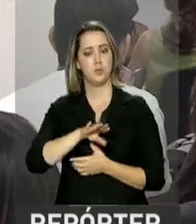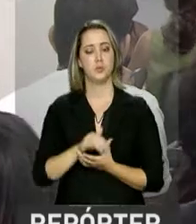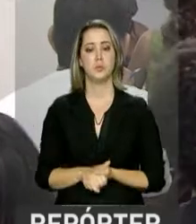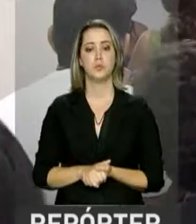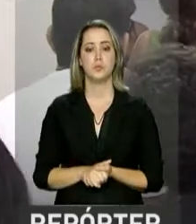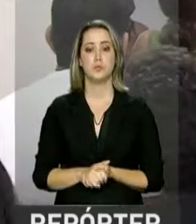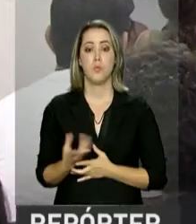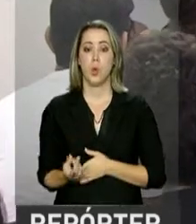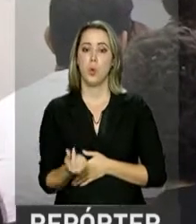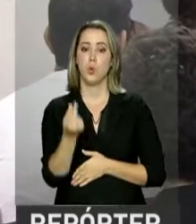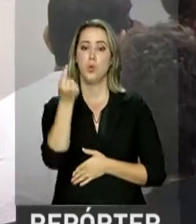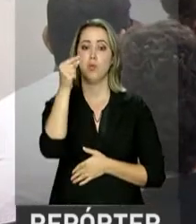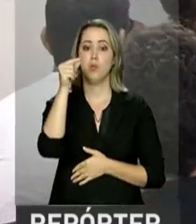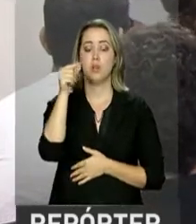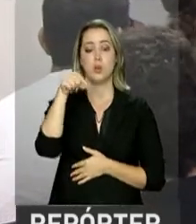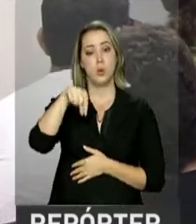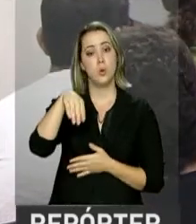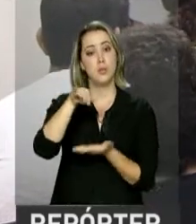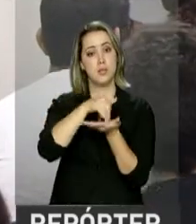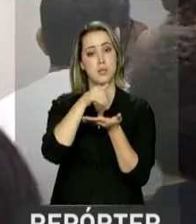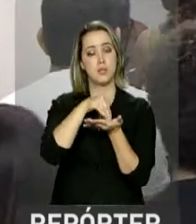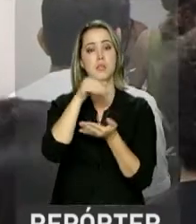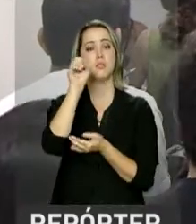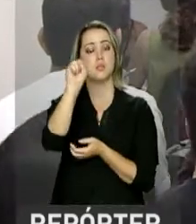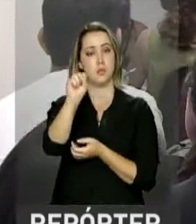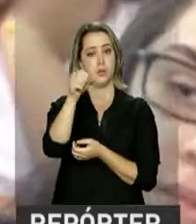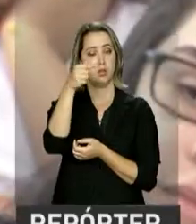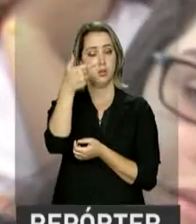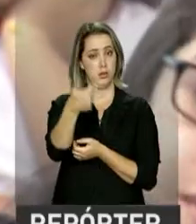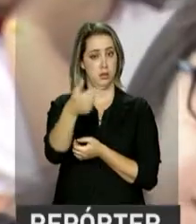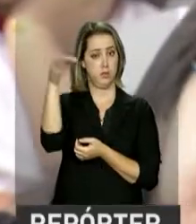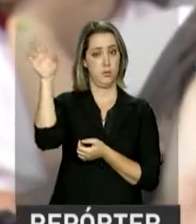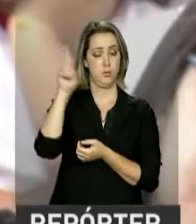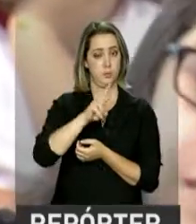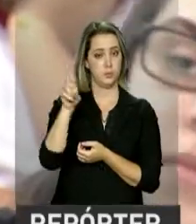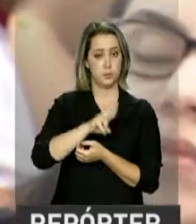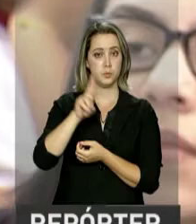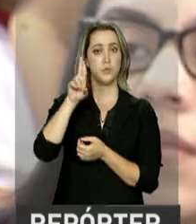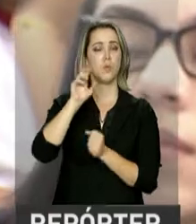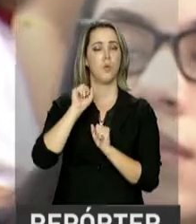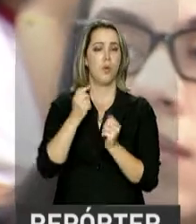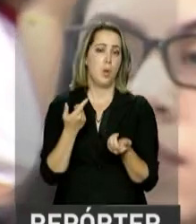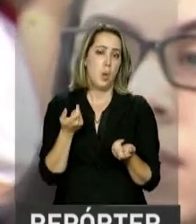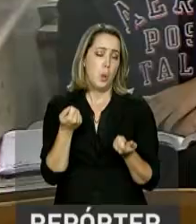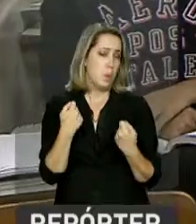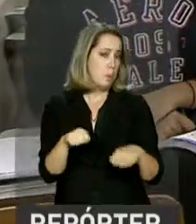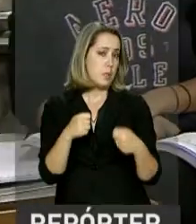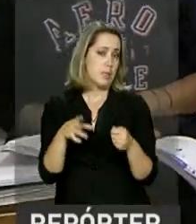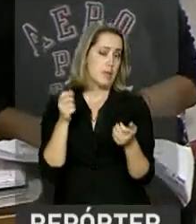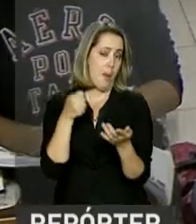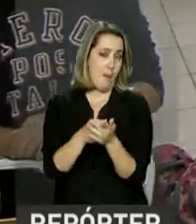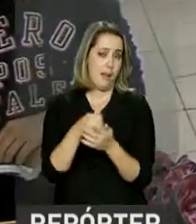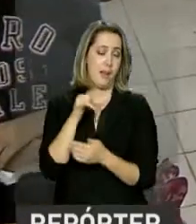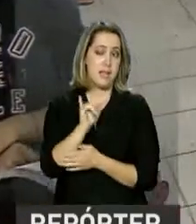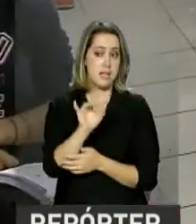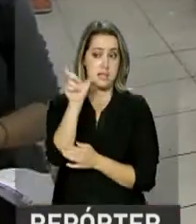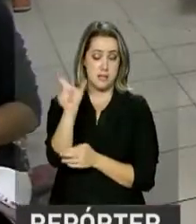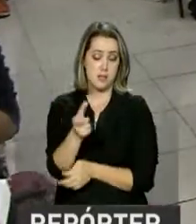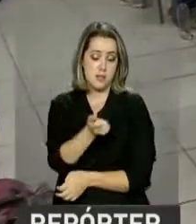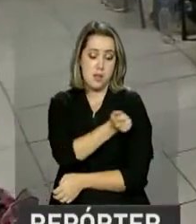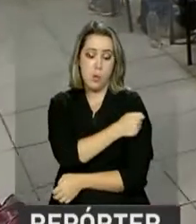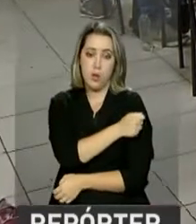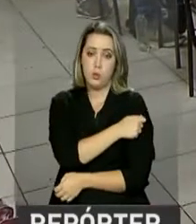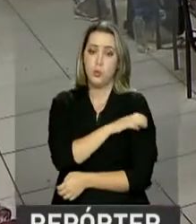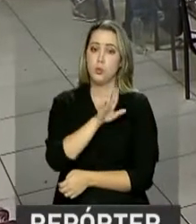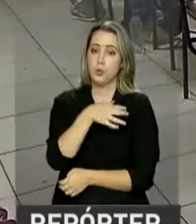preço do exame deste ano é de 82 reais estão liberados de pagar o enem os alunos que concluem